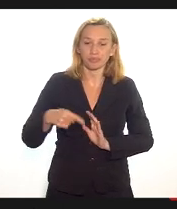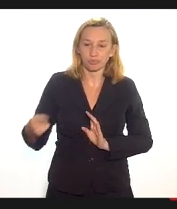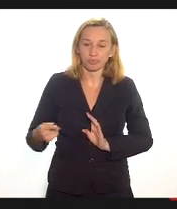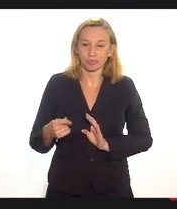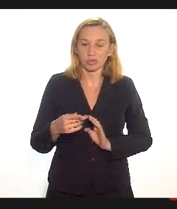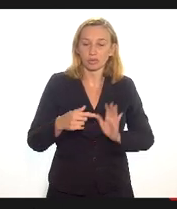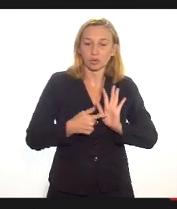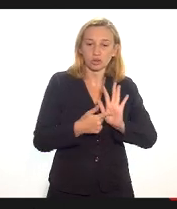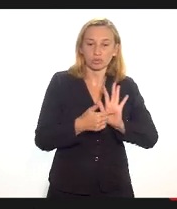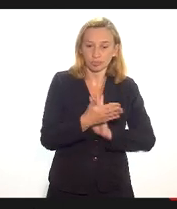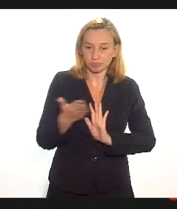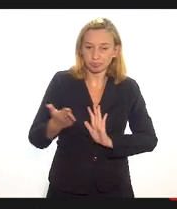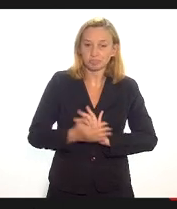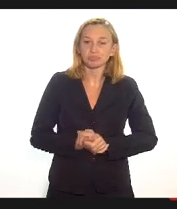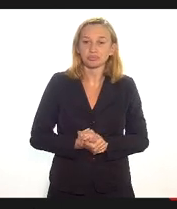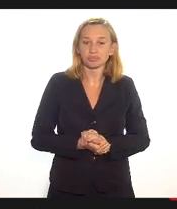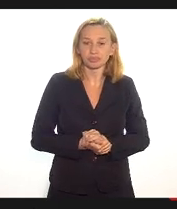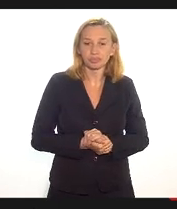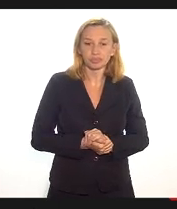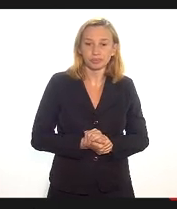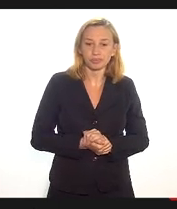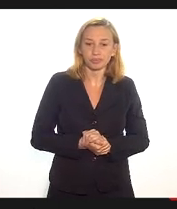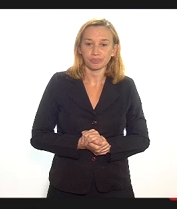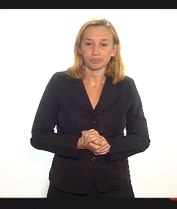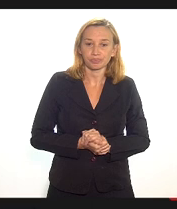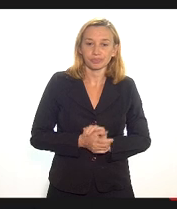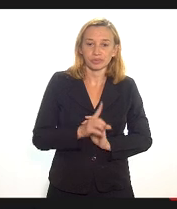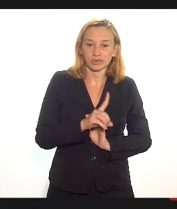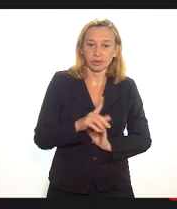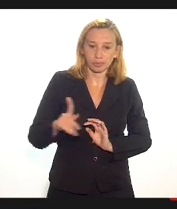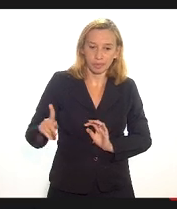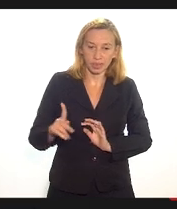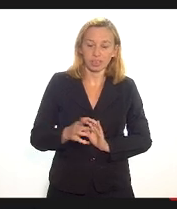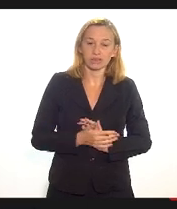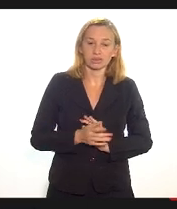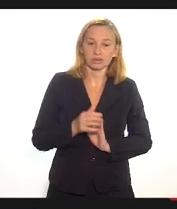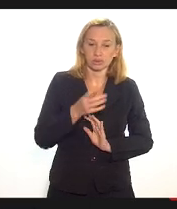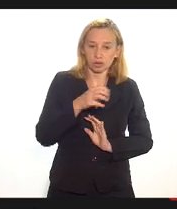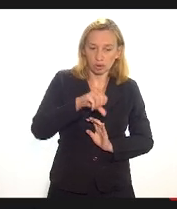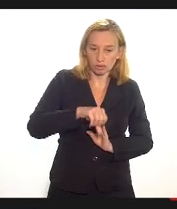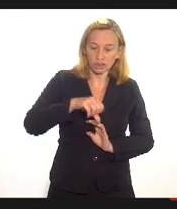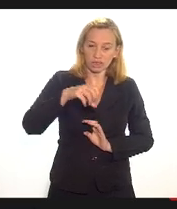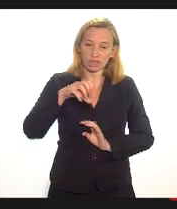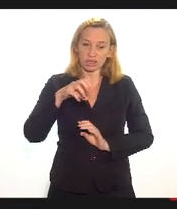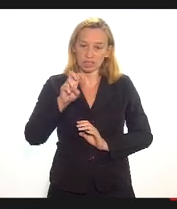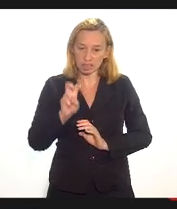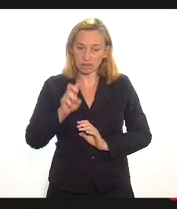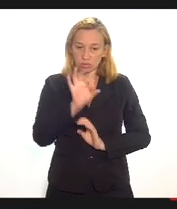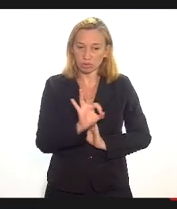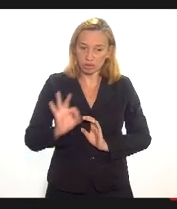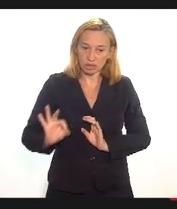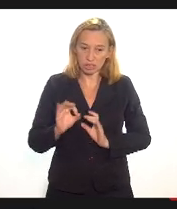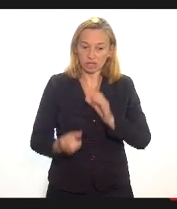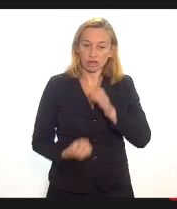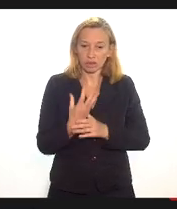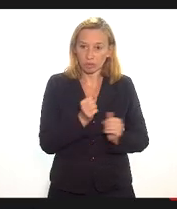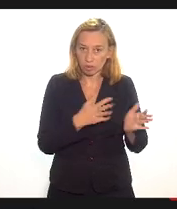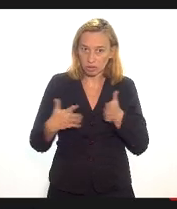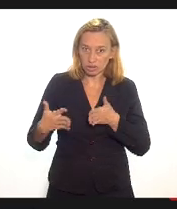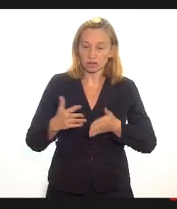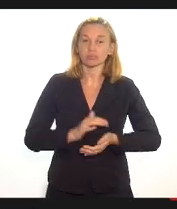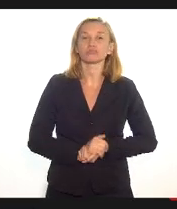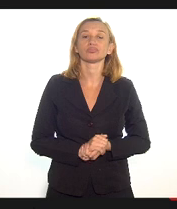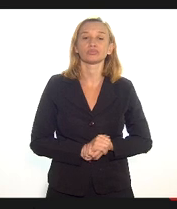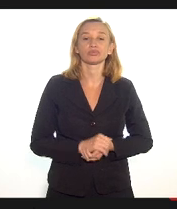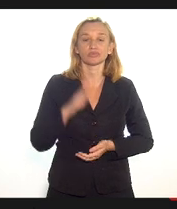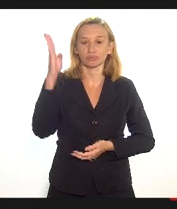para os senhores. E lembrando que o IBP representa mais de 95% da produção, ou as suas associadas, mais de 95% da